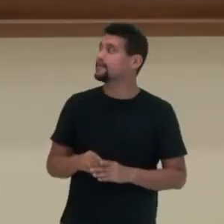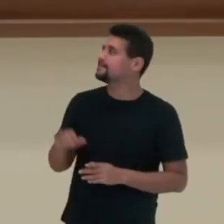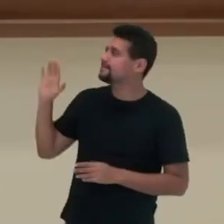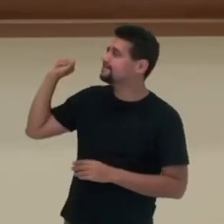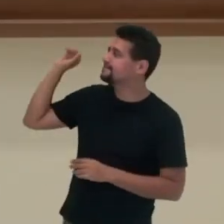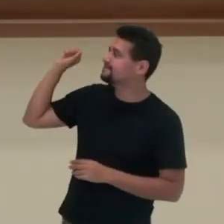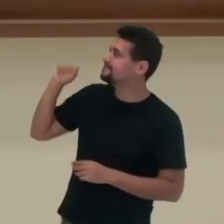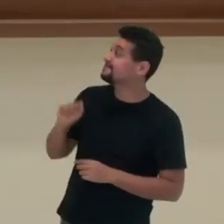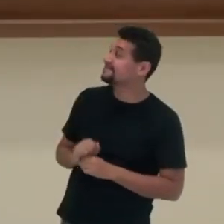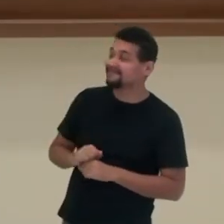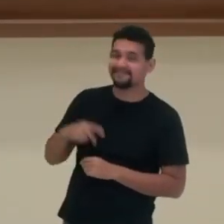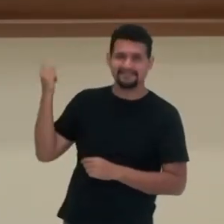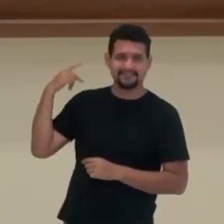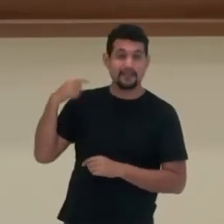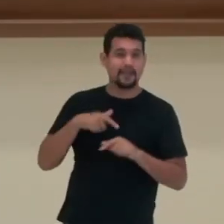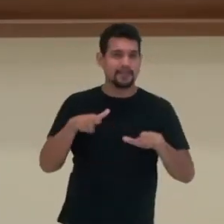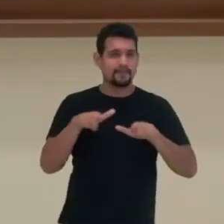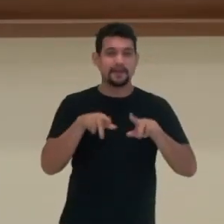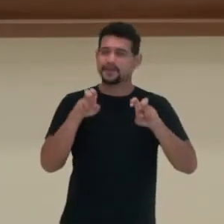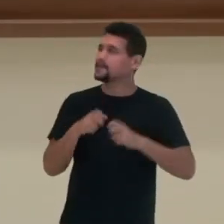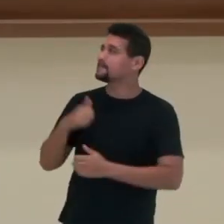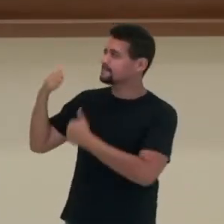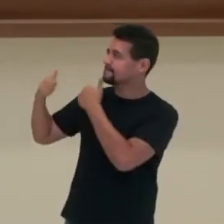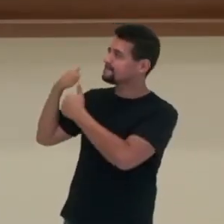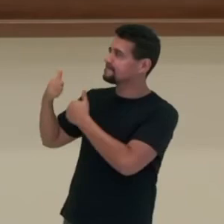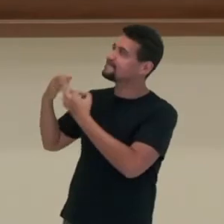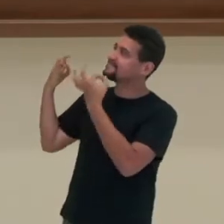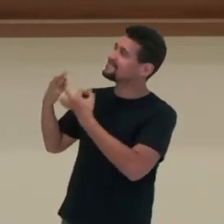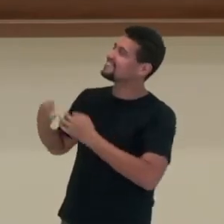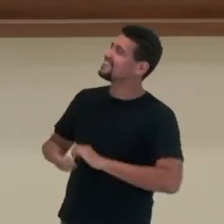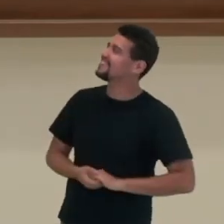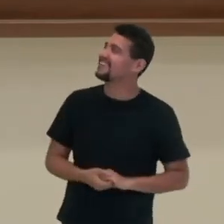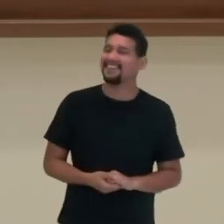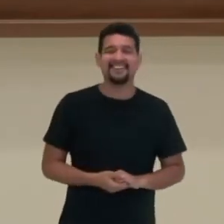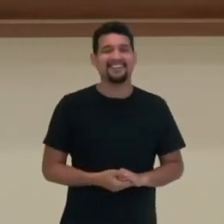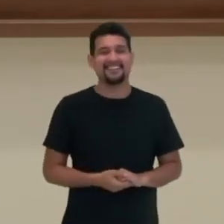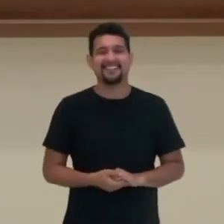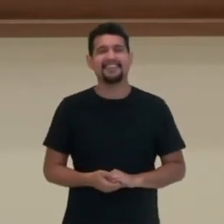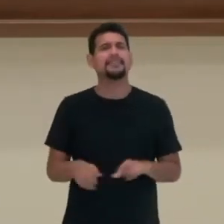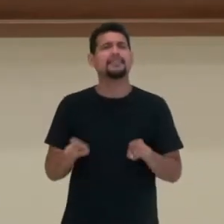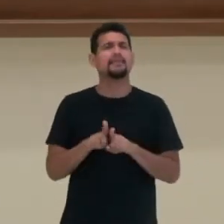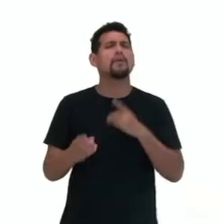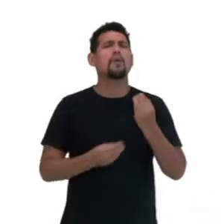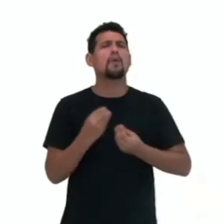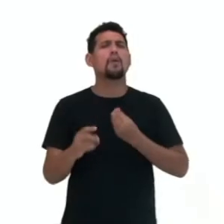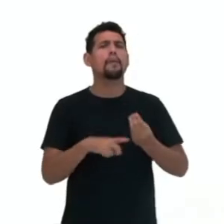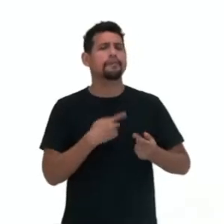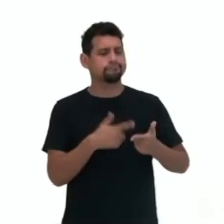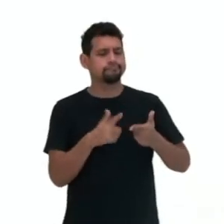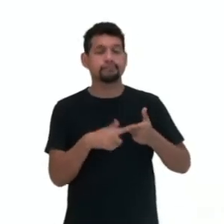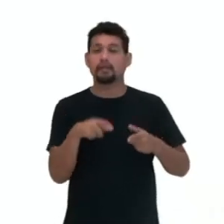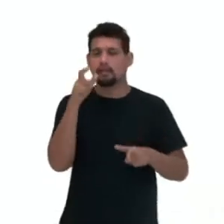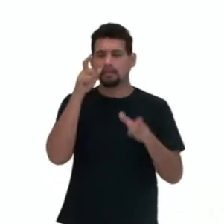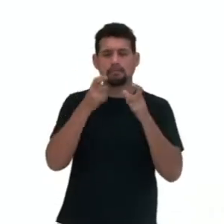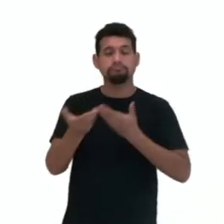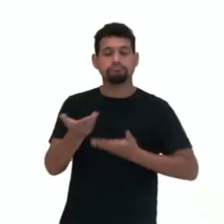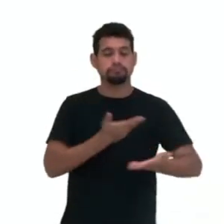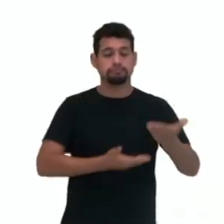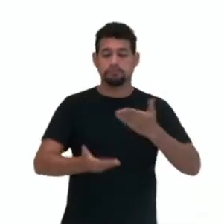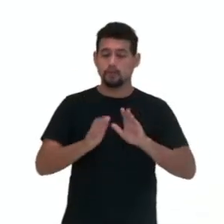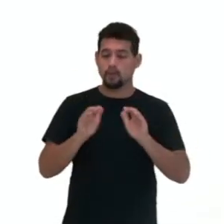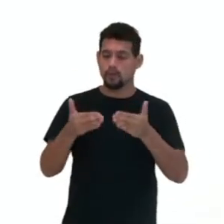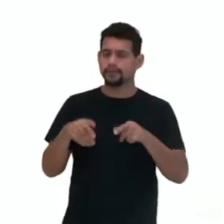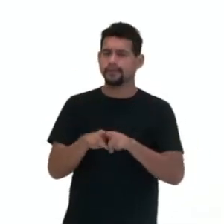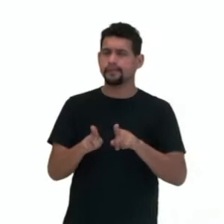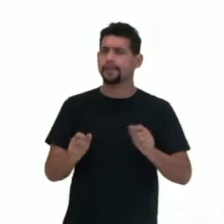vai trabalhar conosco hoje sobre carta. Preparado? Então vamos embora! De que modo os conflitos de interesses coletivos